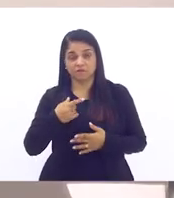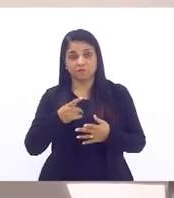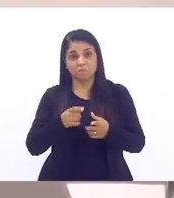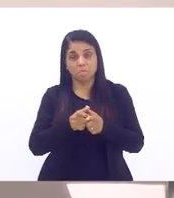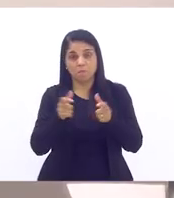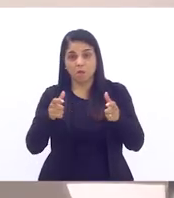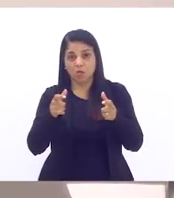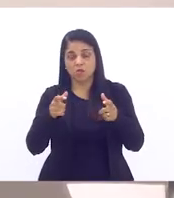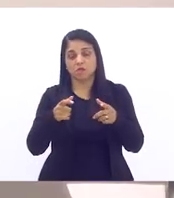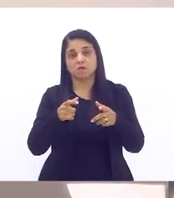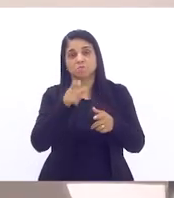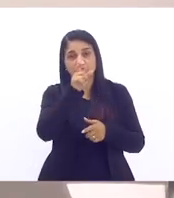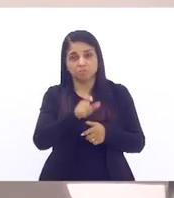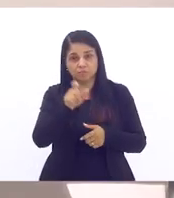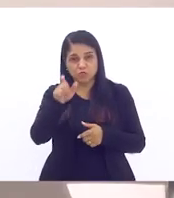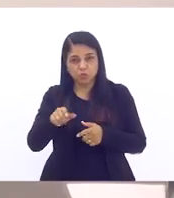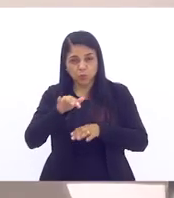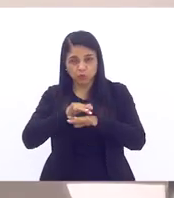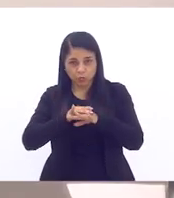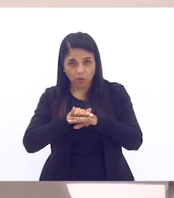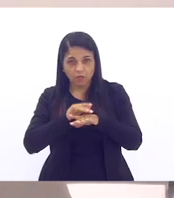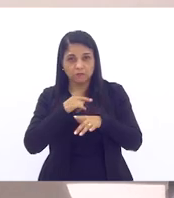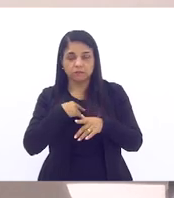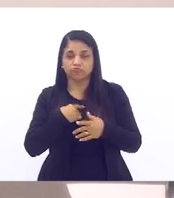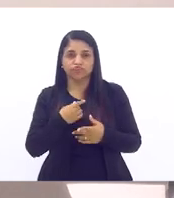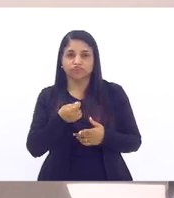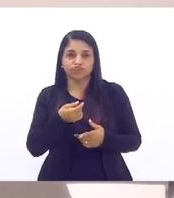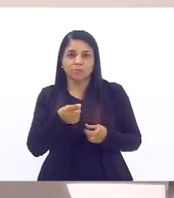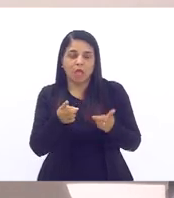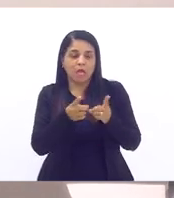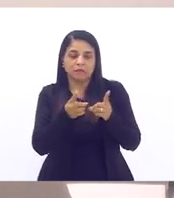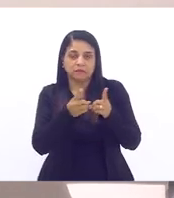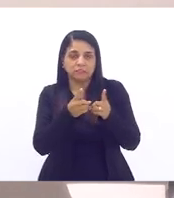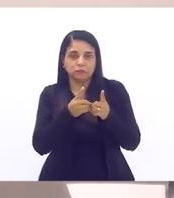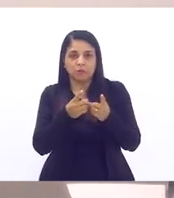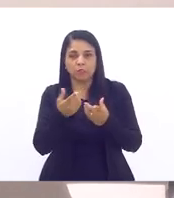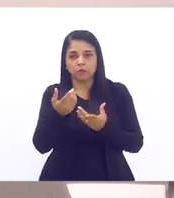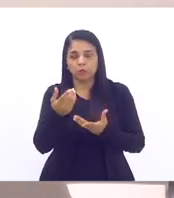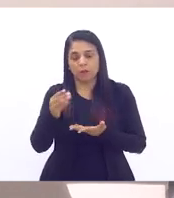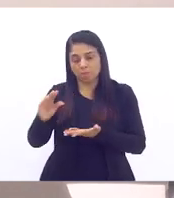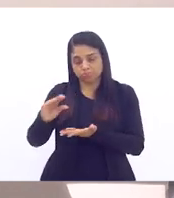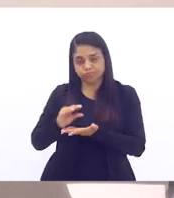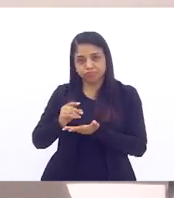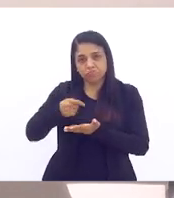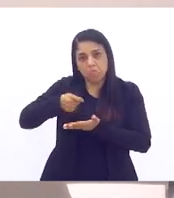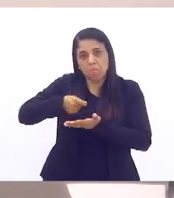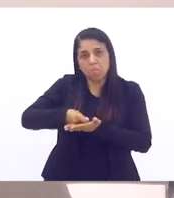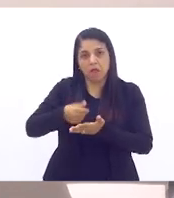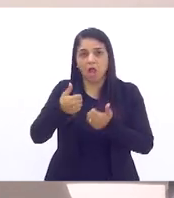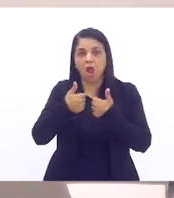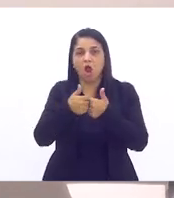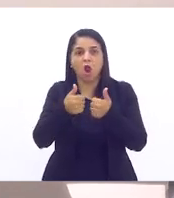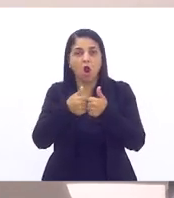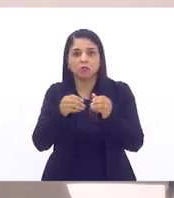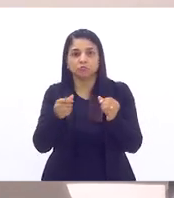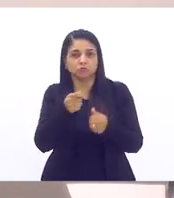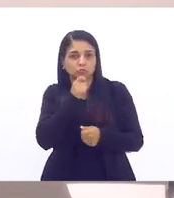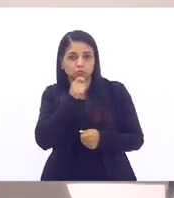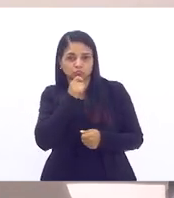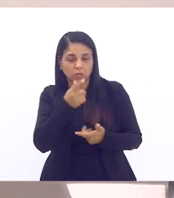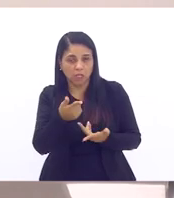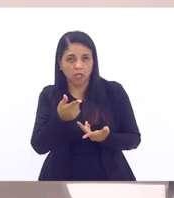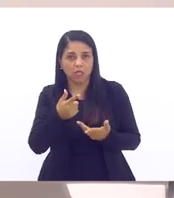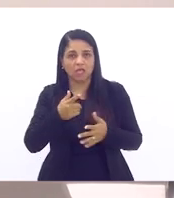tem condições sequer de vírus atendimentos em que recebeu auxílio financeiro para transporte possuem feridas que